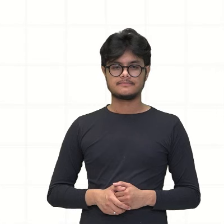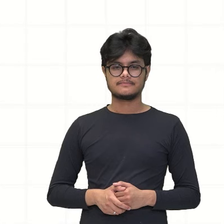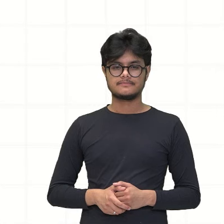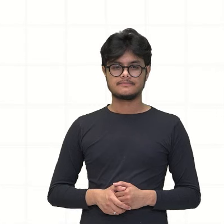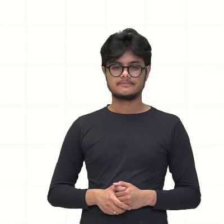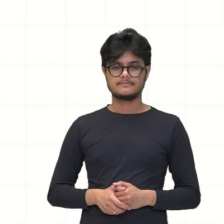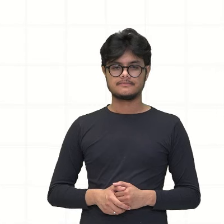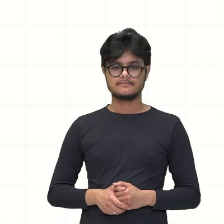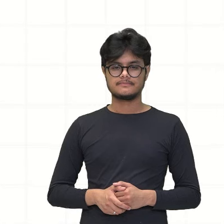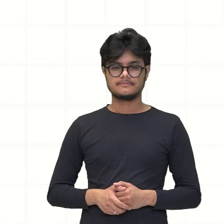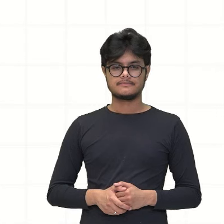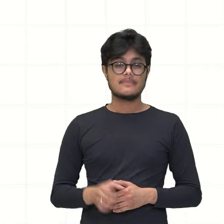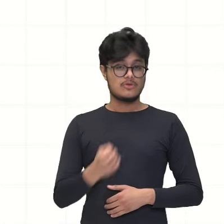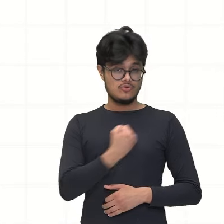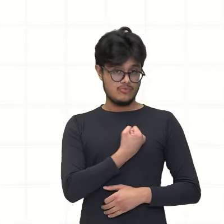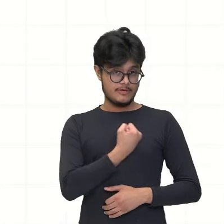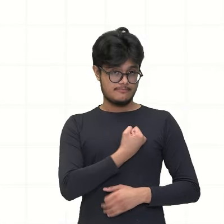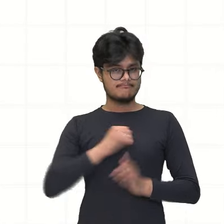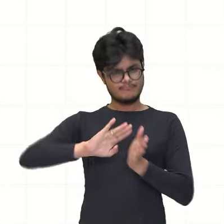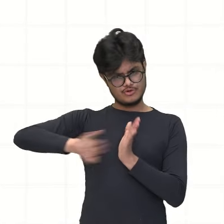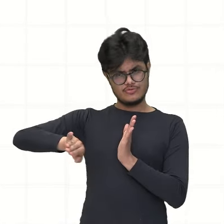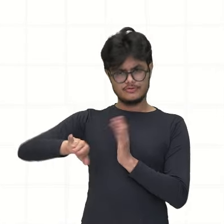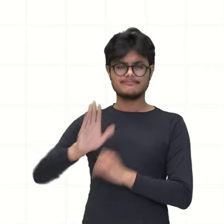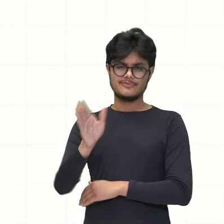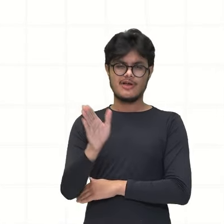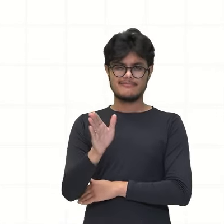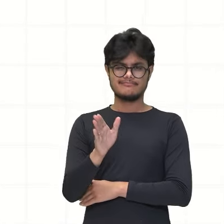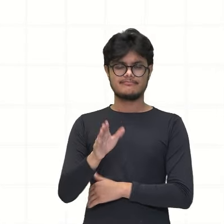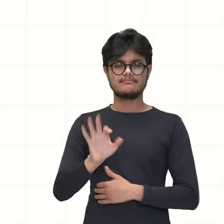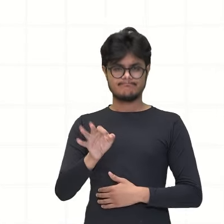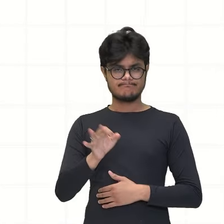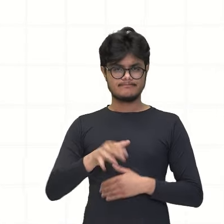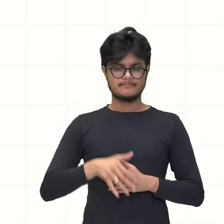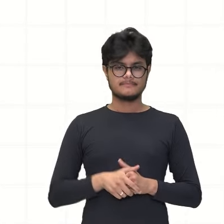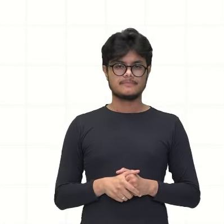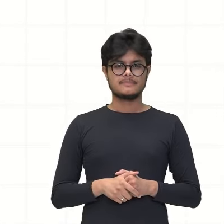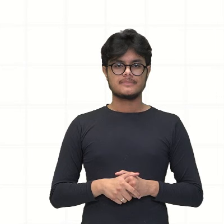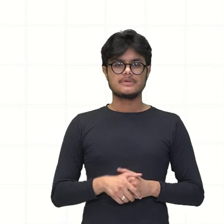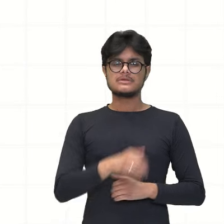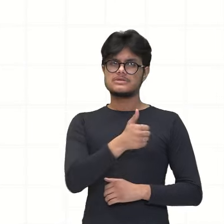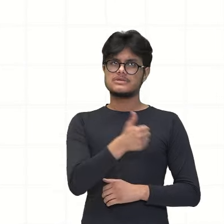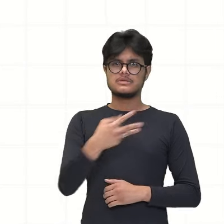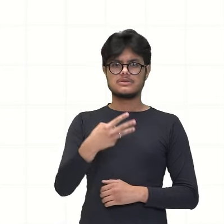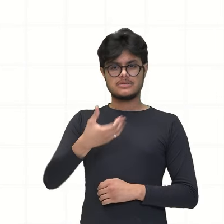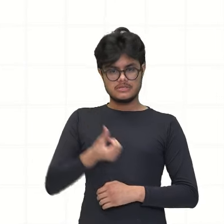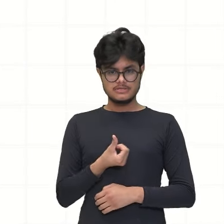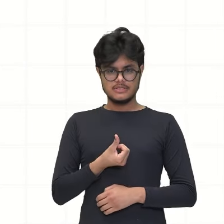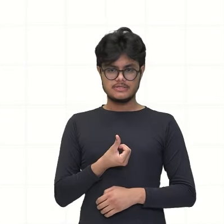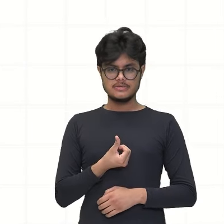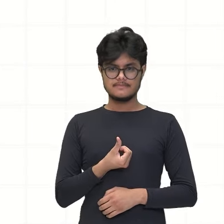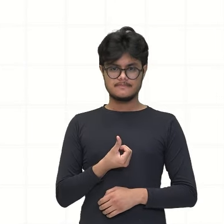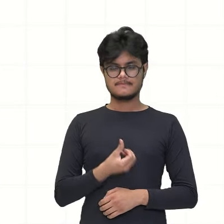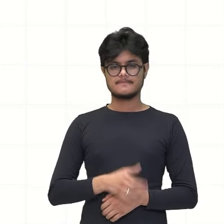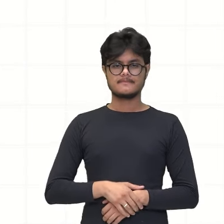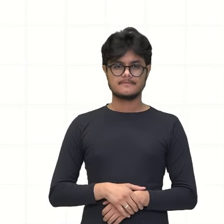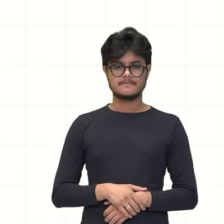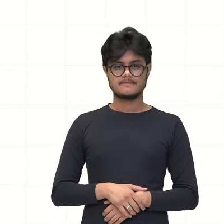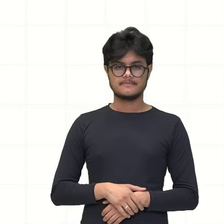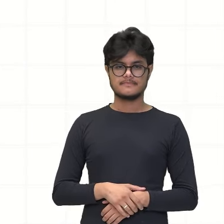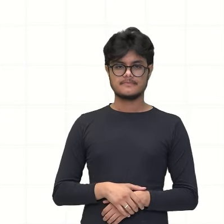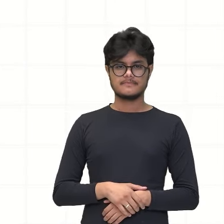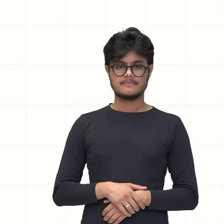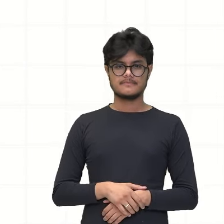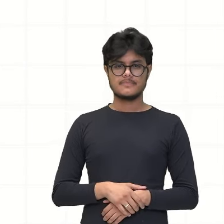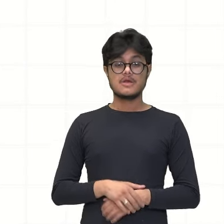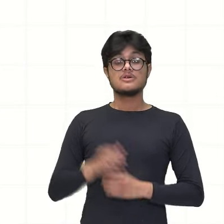Eu pego o valor do desconto, o valor total do desconto, R$ 136,80, né?